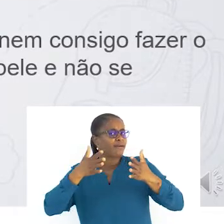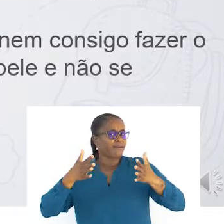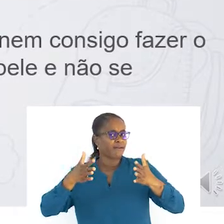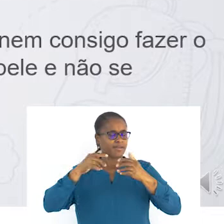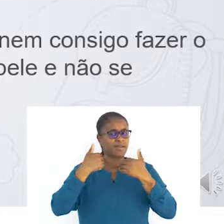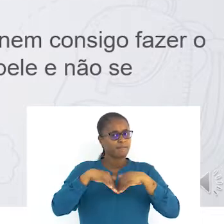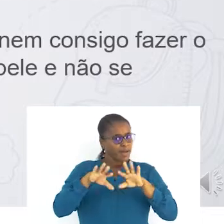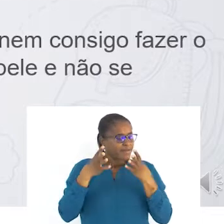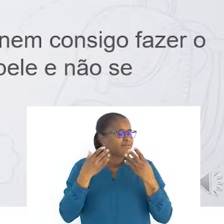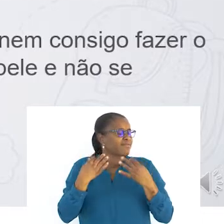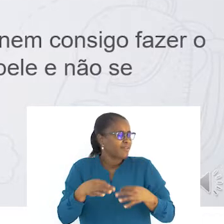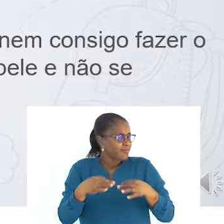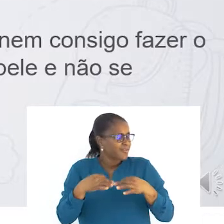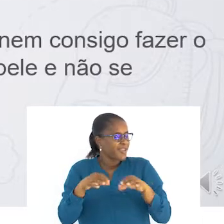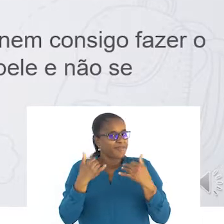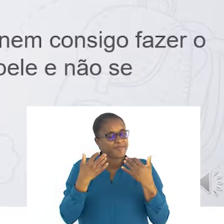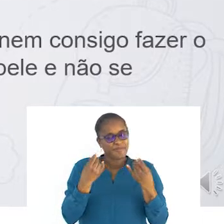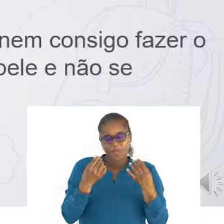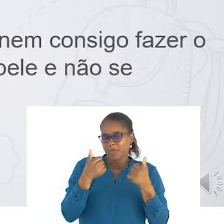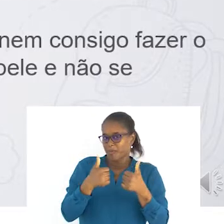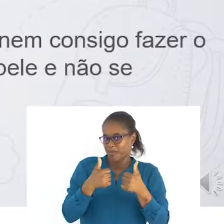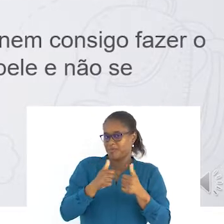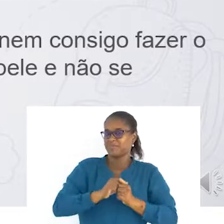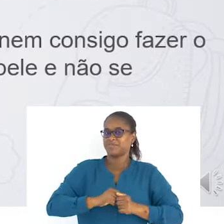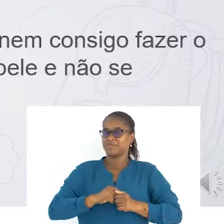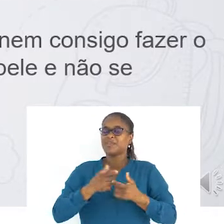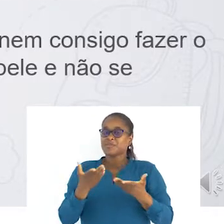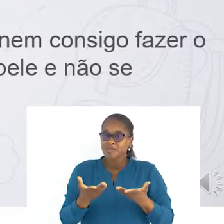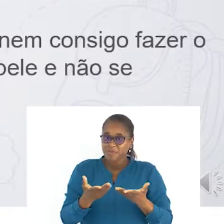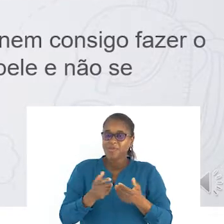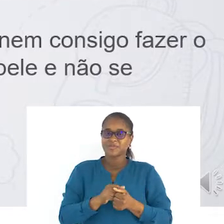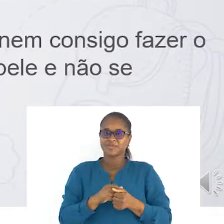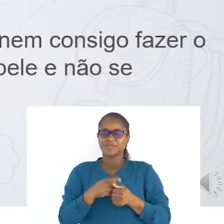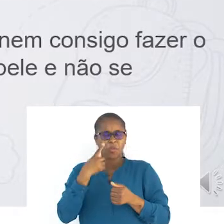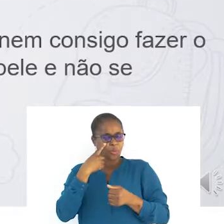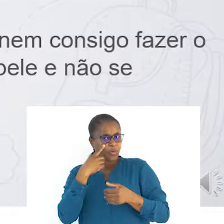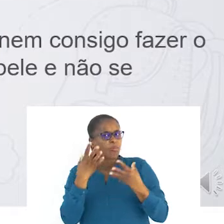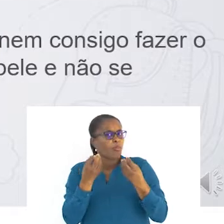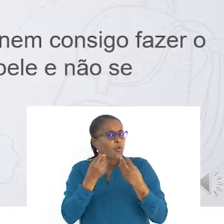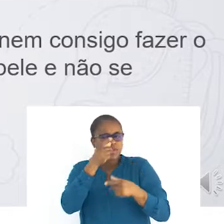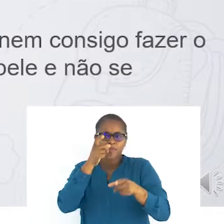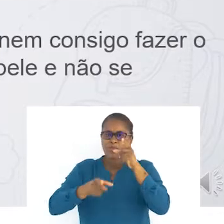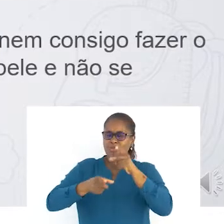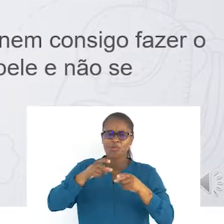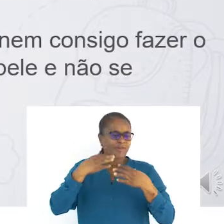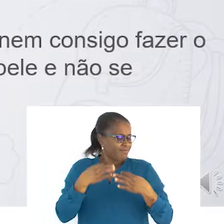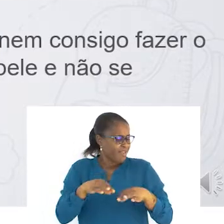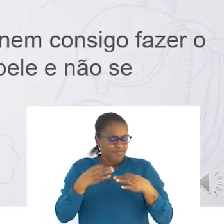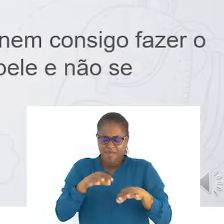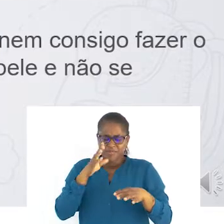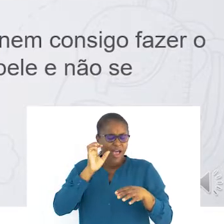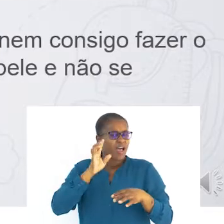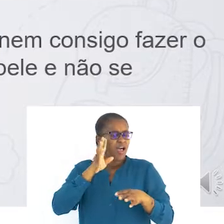tão divertidos. E acabamos por conhecer muitas pessoas. Nem sempre são assim